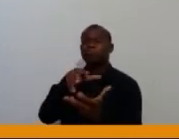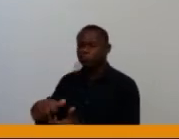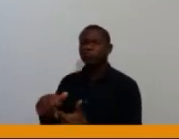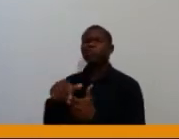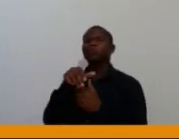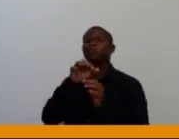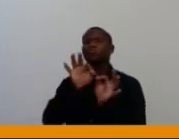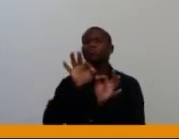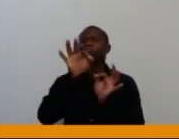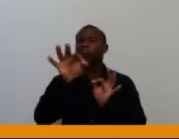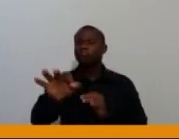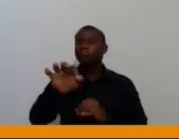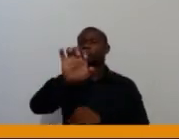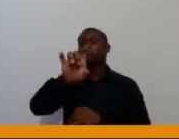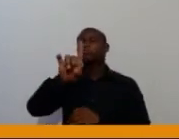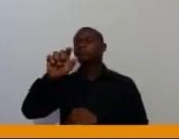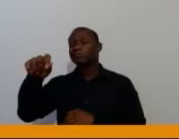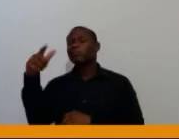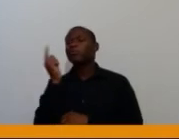um know-how